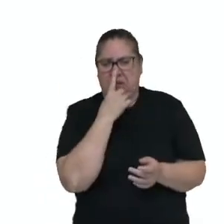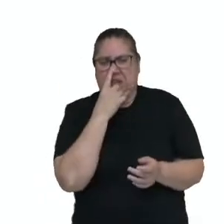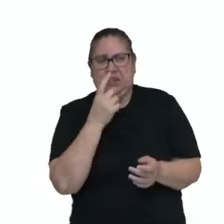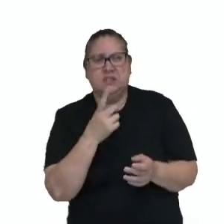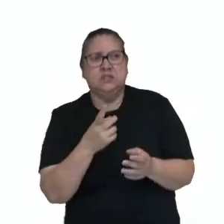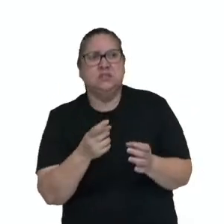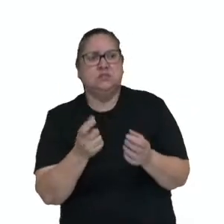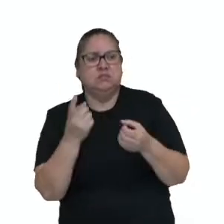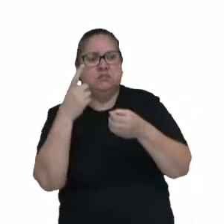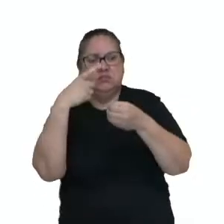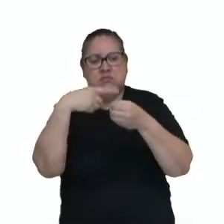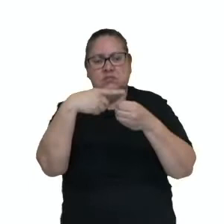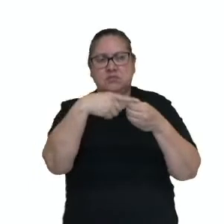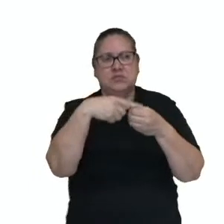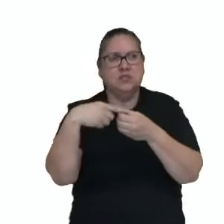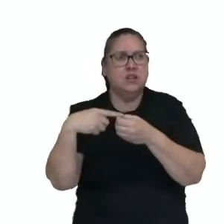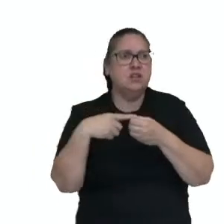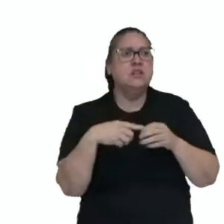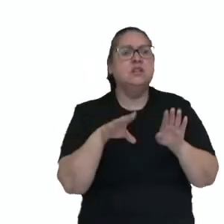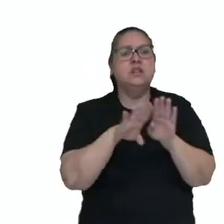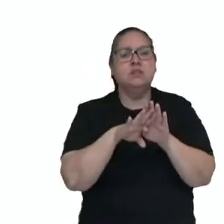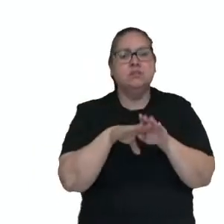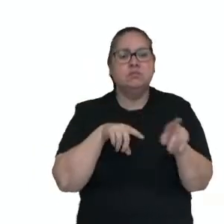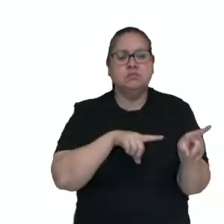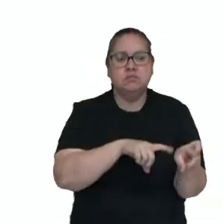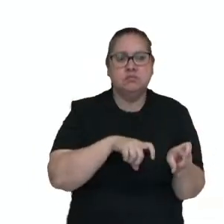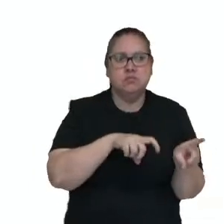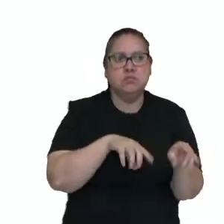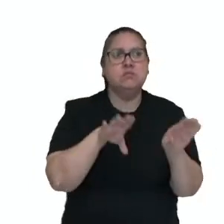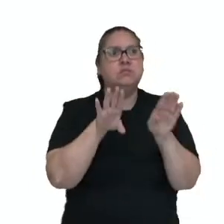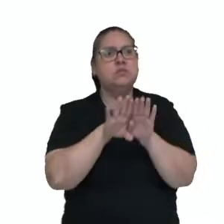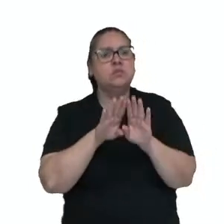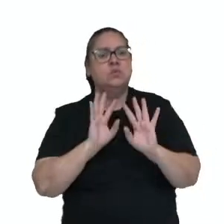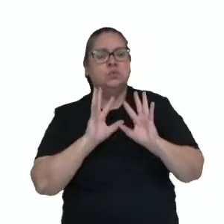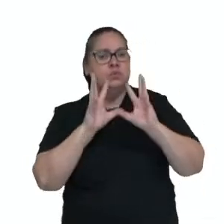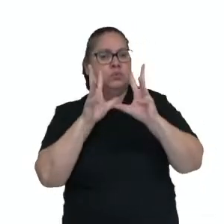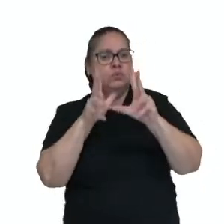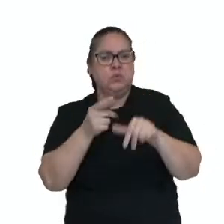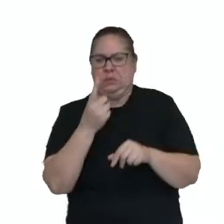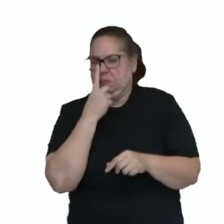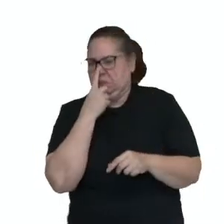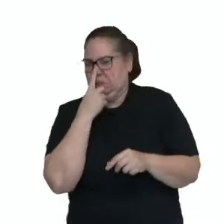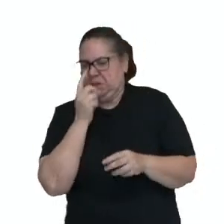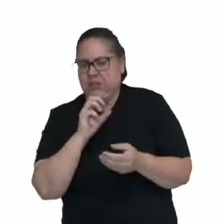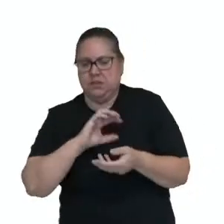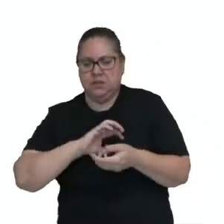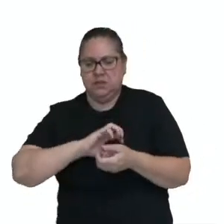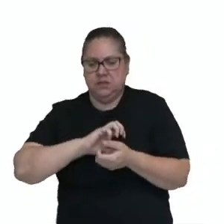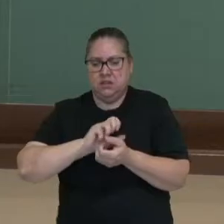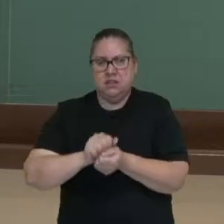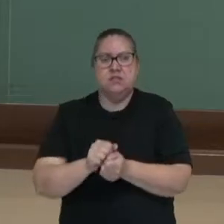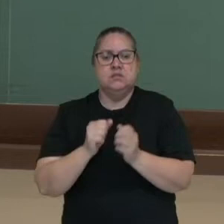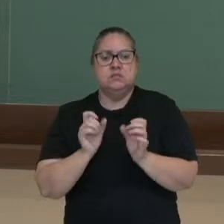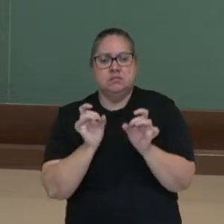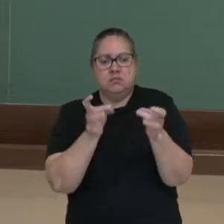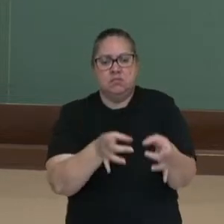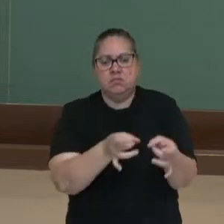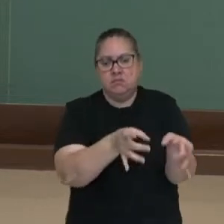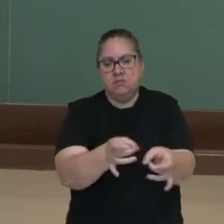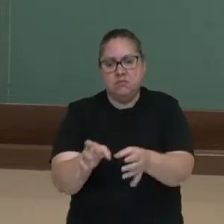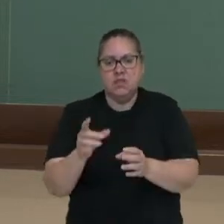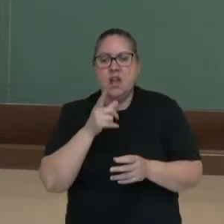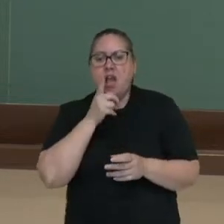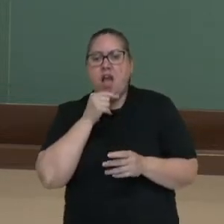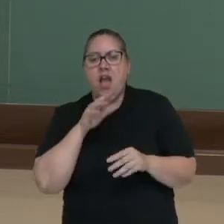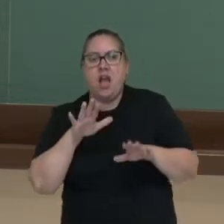dos grandes centros urbanos e também da zona rural. Então, em todo esse lixo que é lançado nos oceanos,